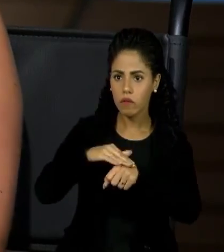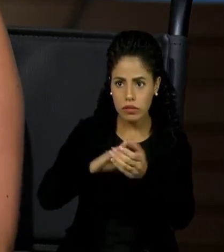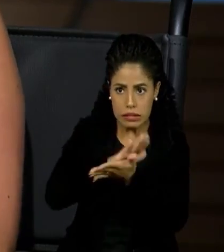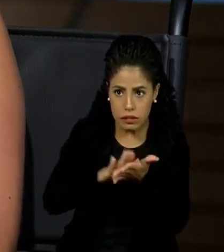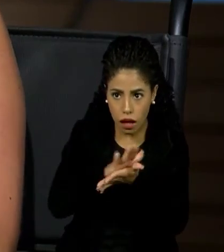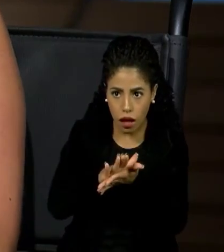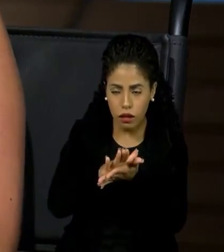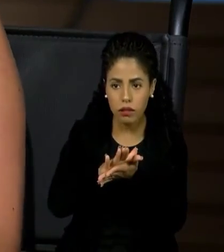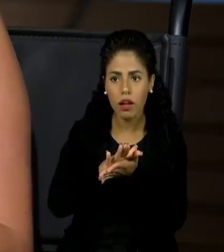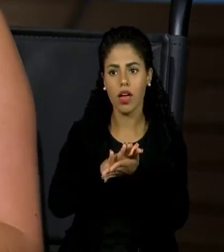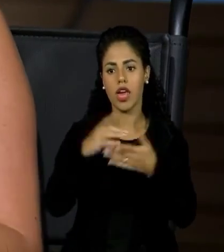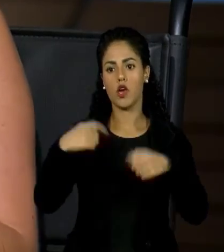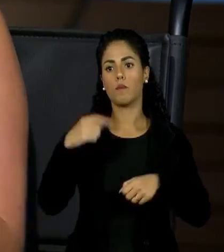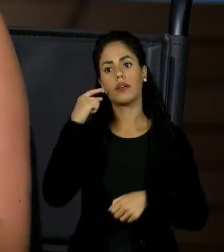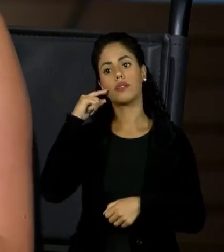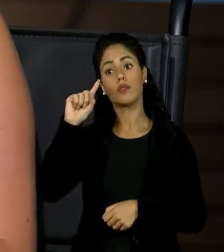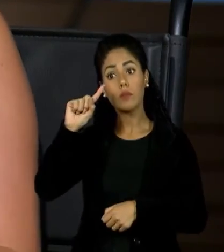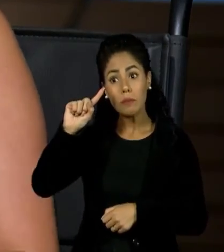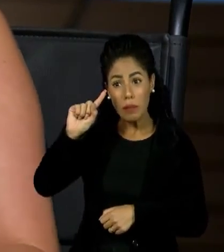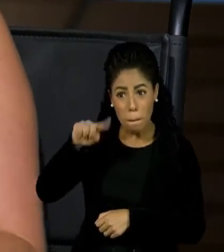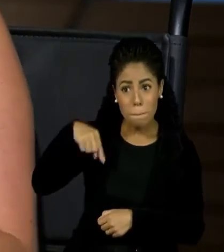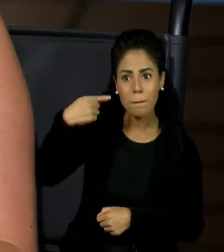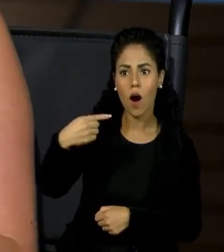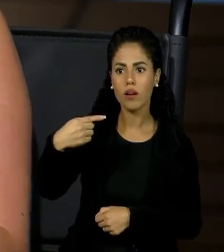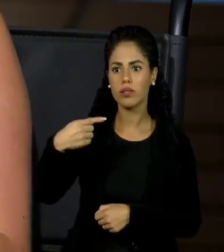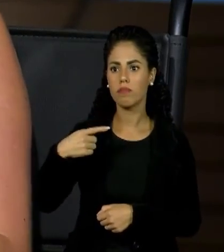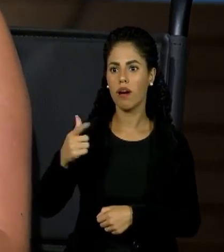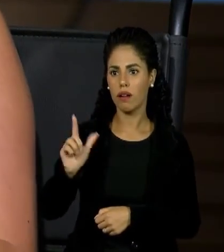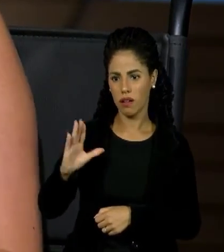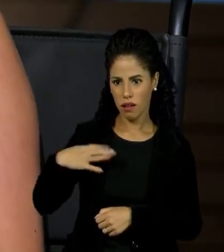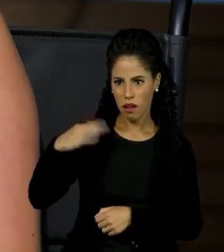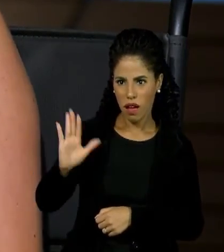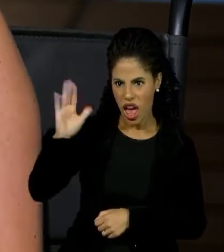que eu acredito que ele deveria fazer, então, na próxima eleição, eu não vou dar de novo o meu voto, né?